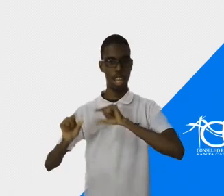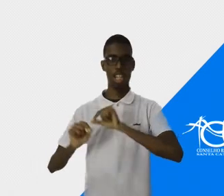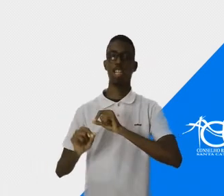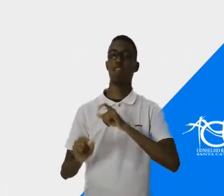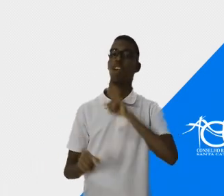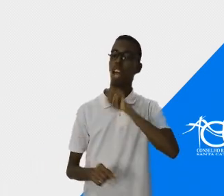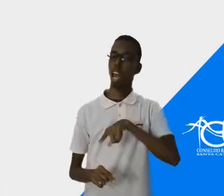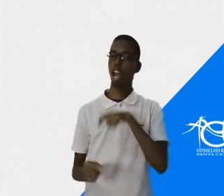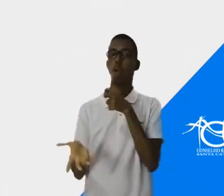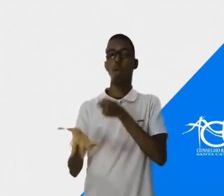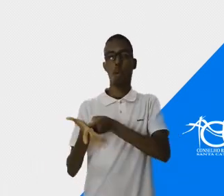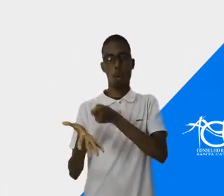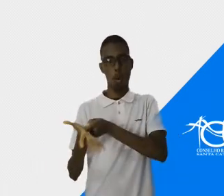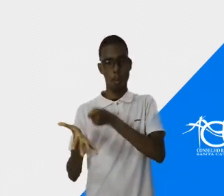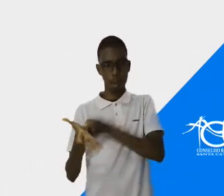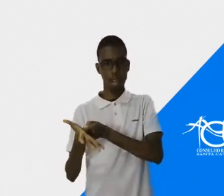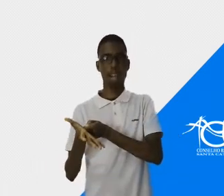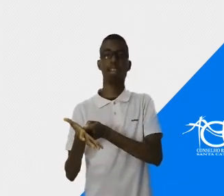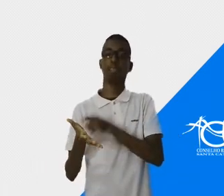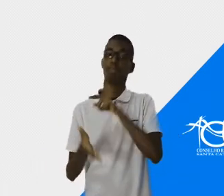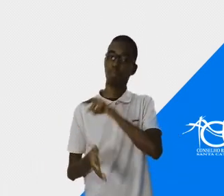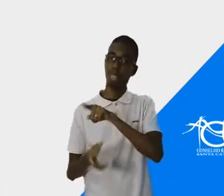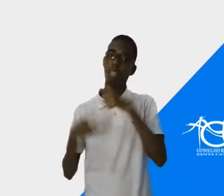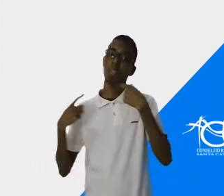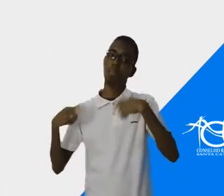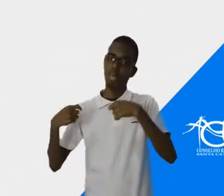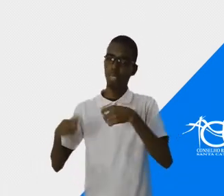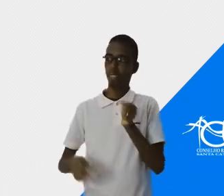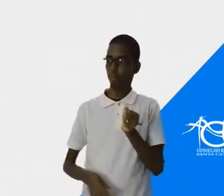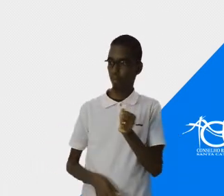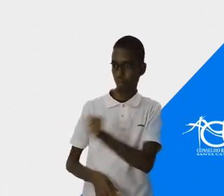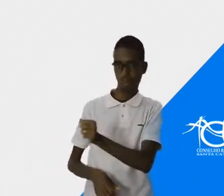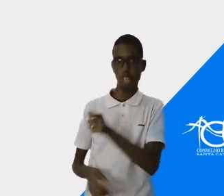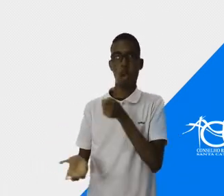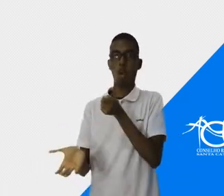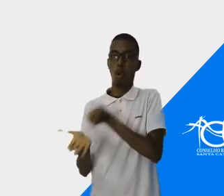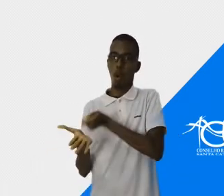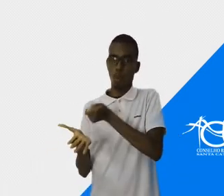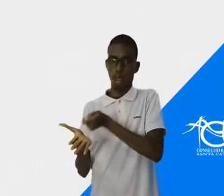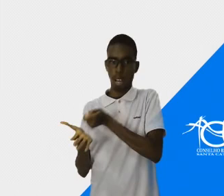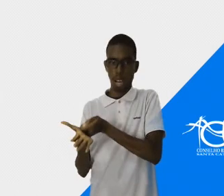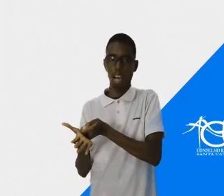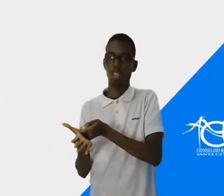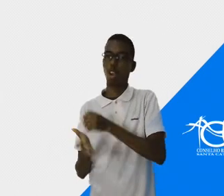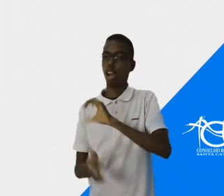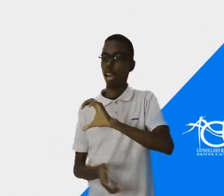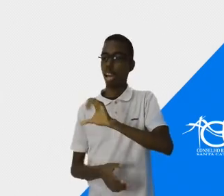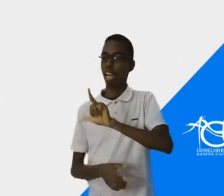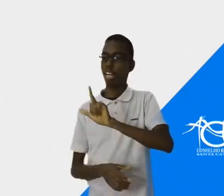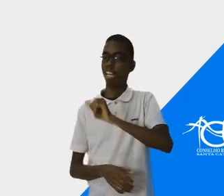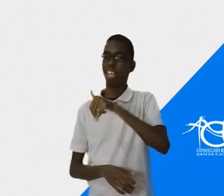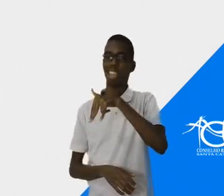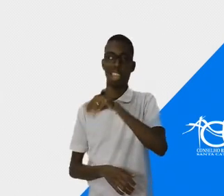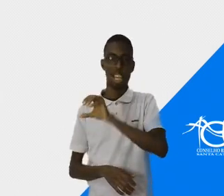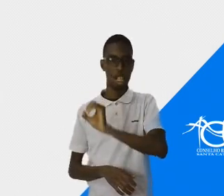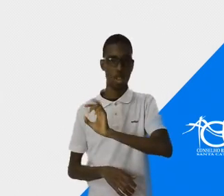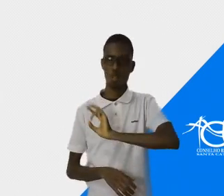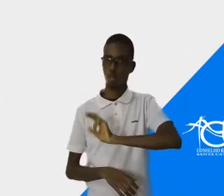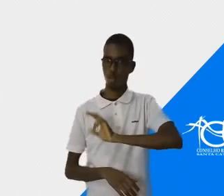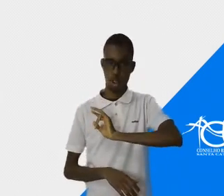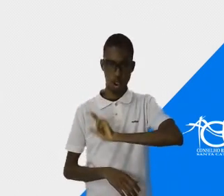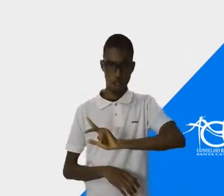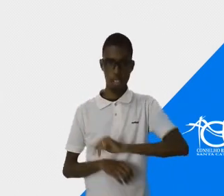eles, de certa maneira, ingressam no campo dos não clínicos. Aqui apresenta algo muito